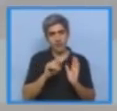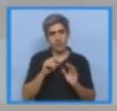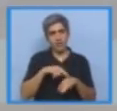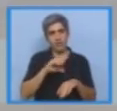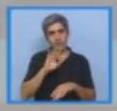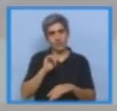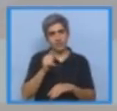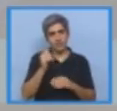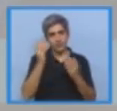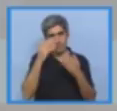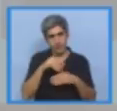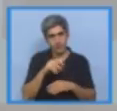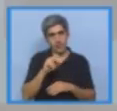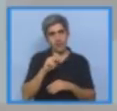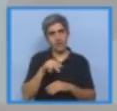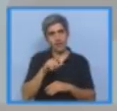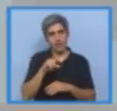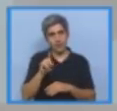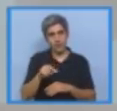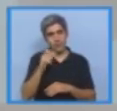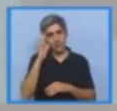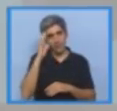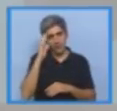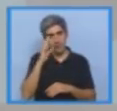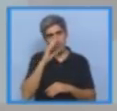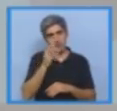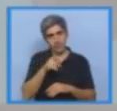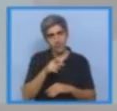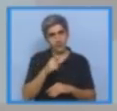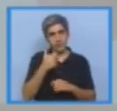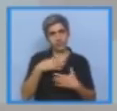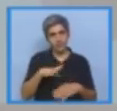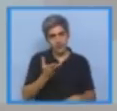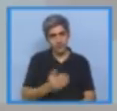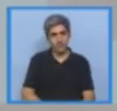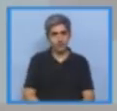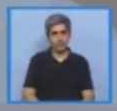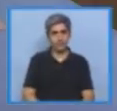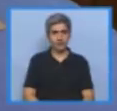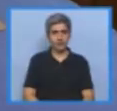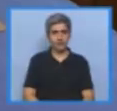22h45 na Antena 1. Tenha então uma muito boa tarde, se for esse o caso, umas boas férias.